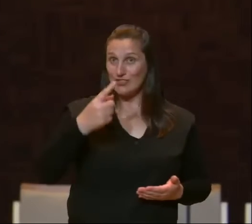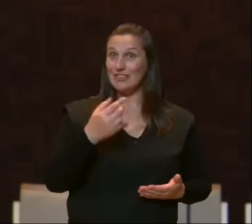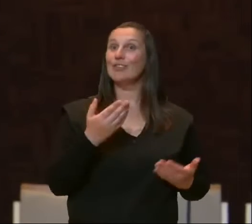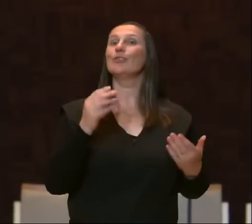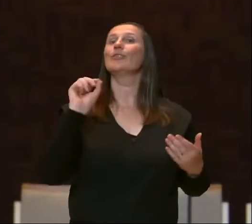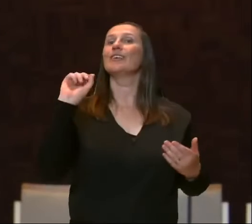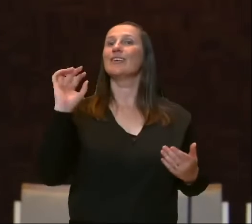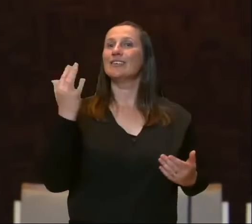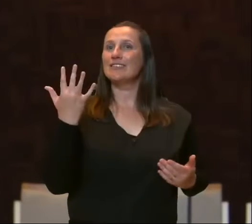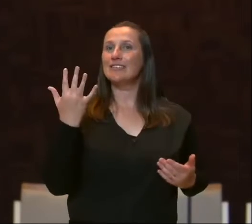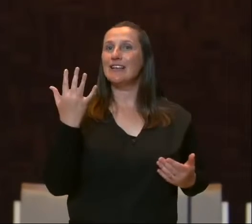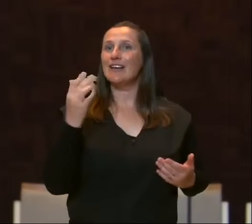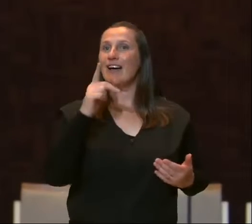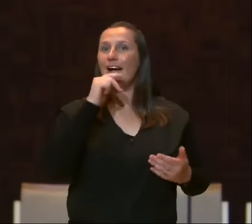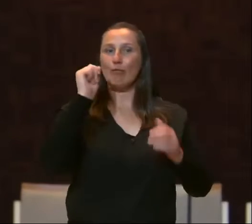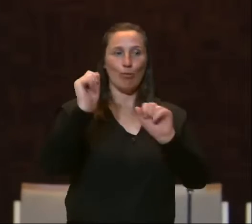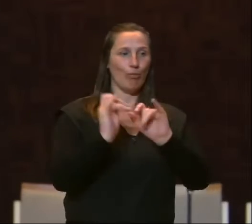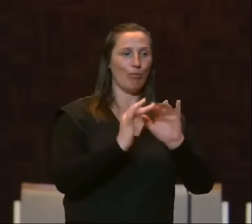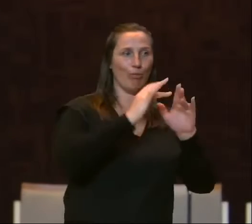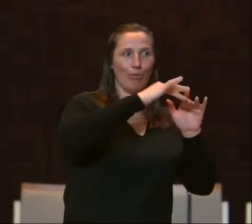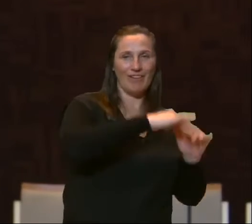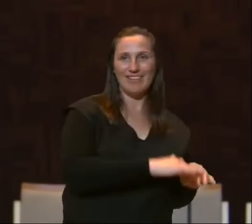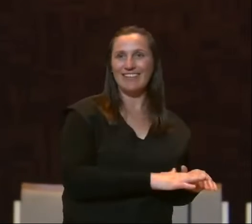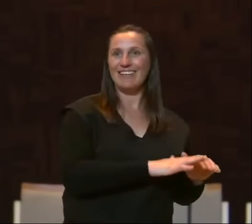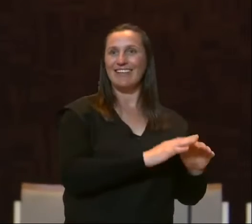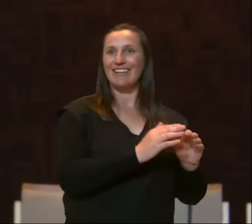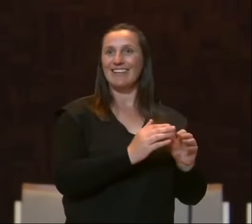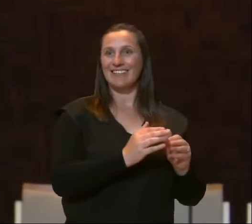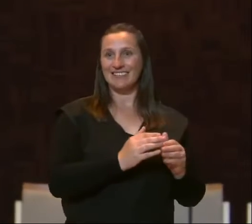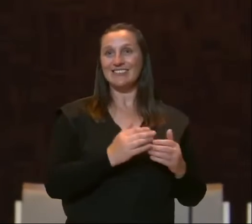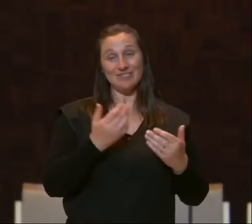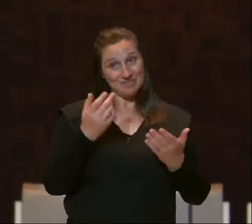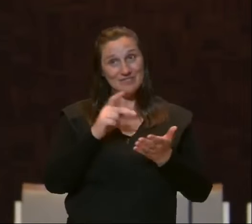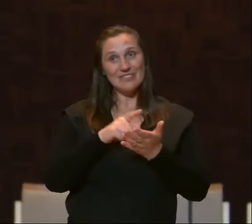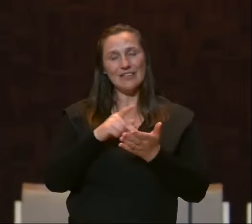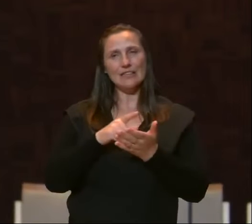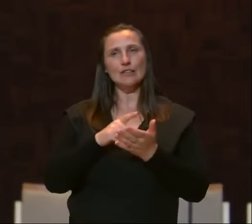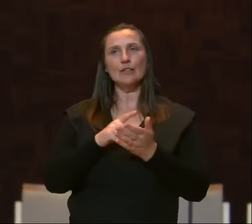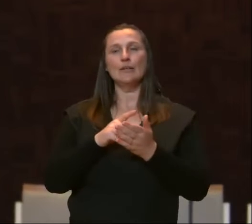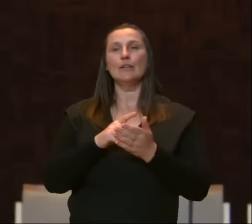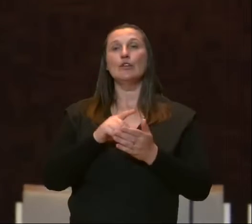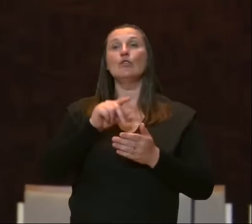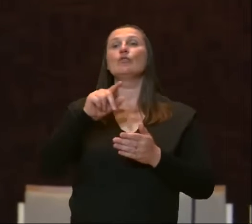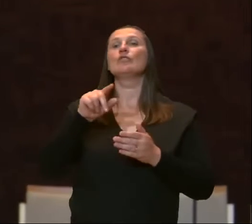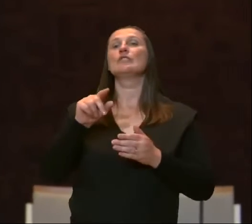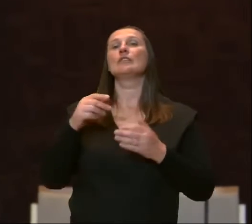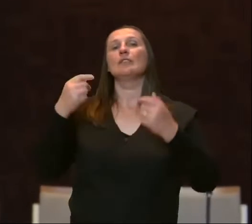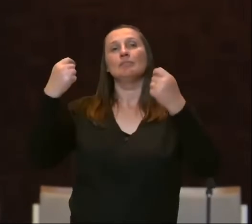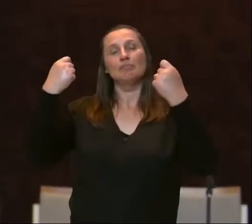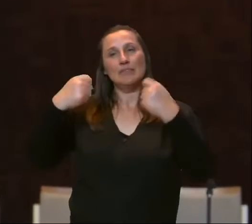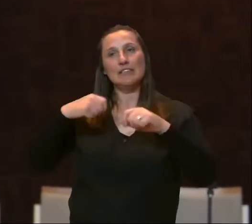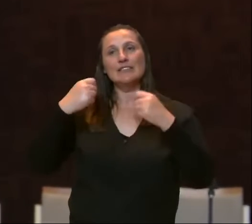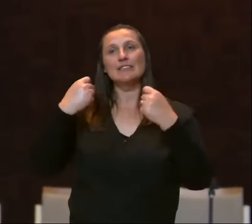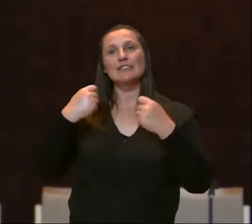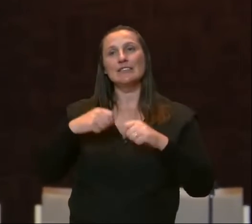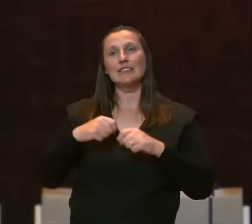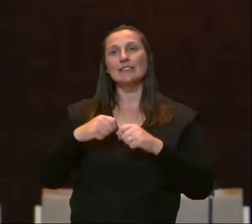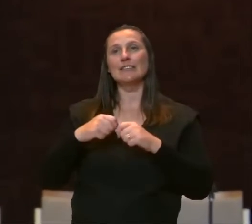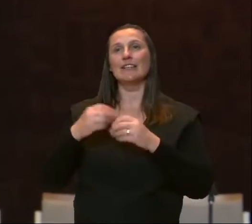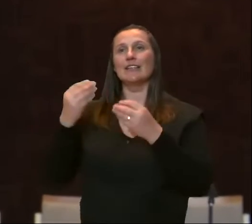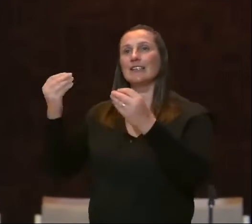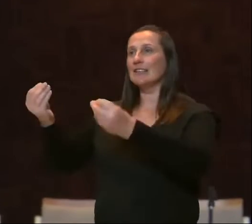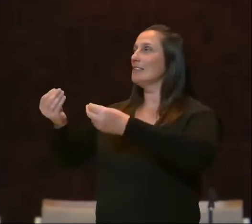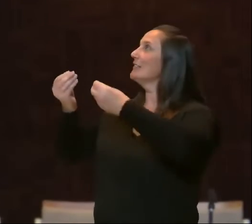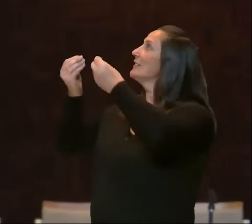monte de outras pessoas. Você está nesse tempo, joga a pombinha para